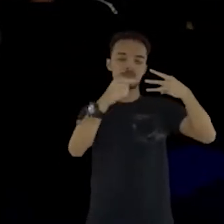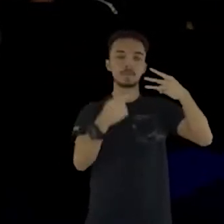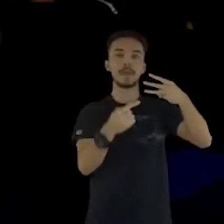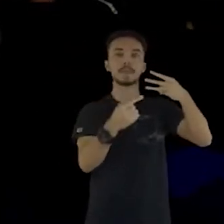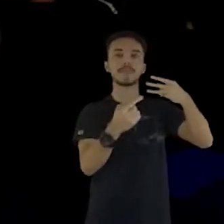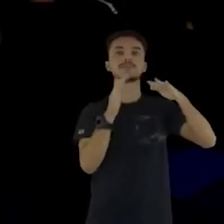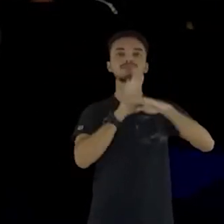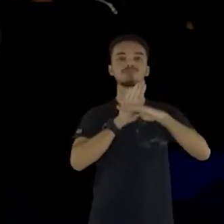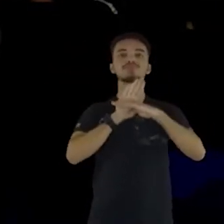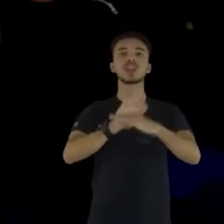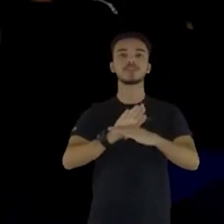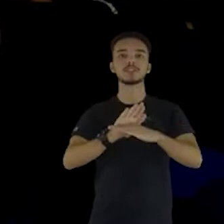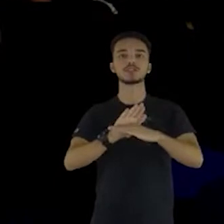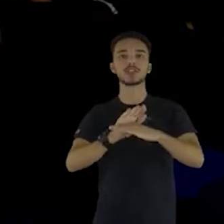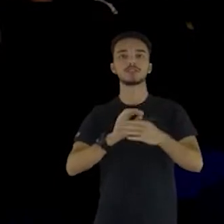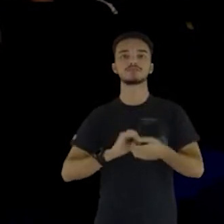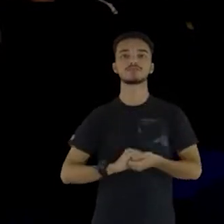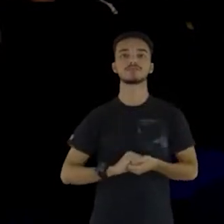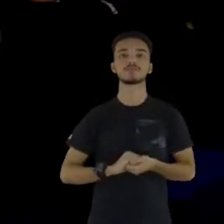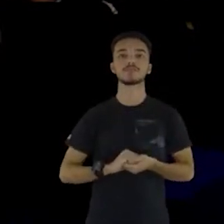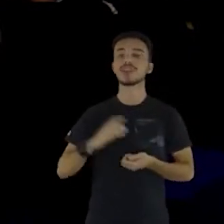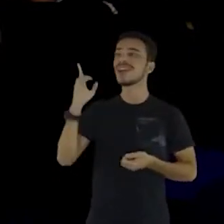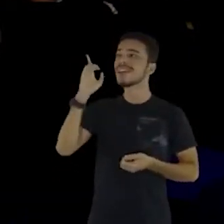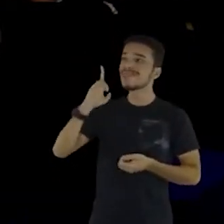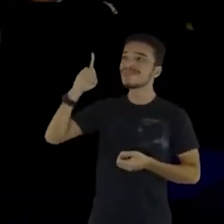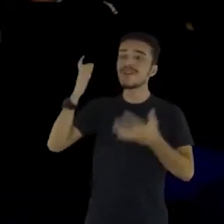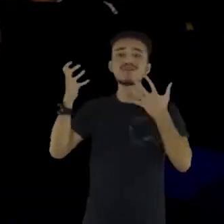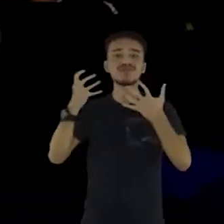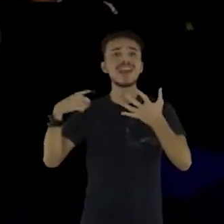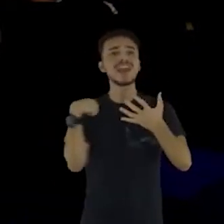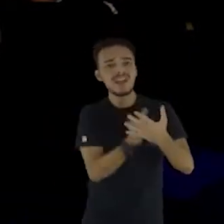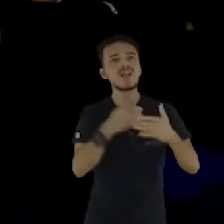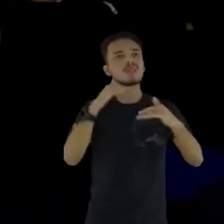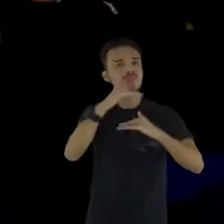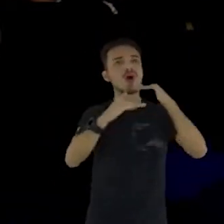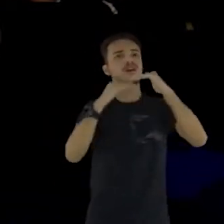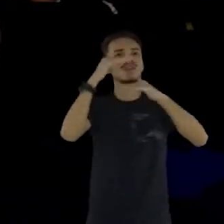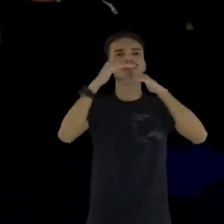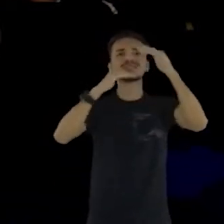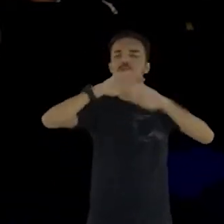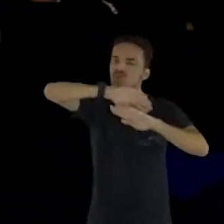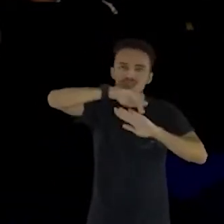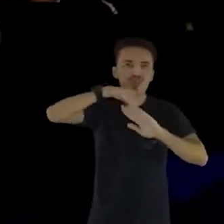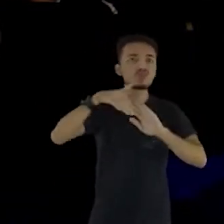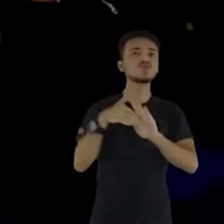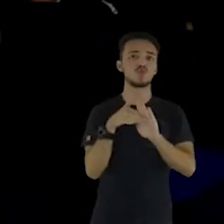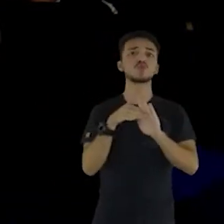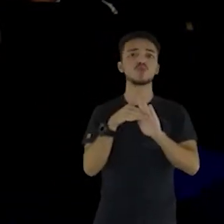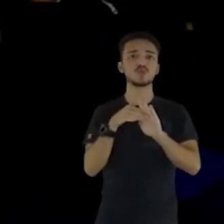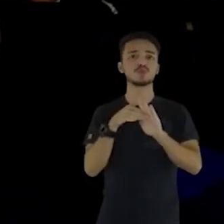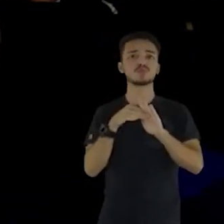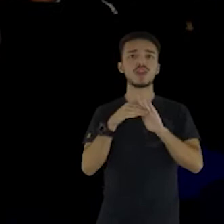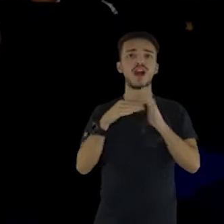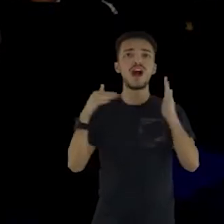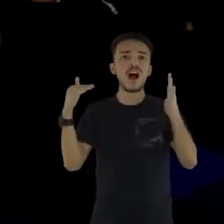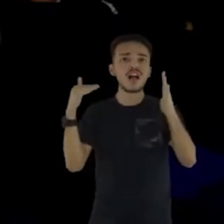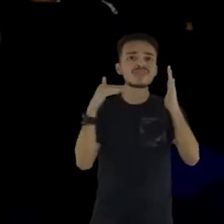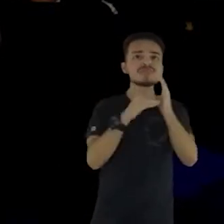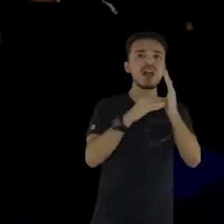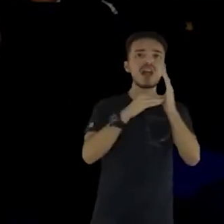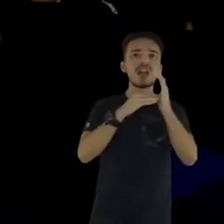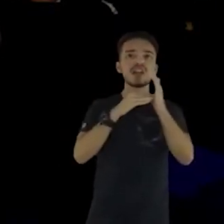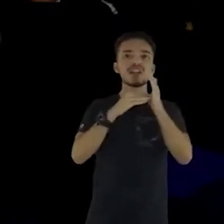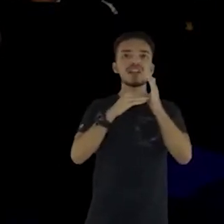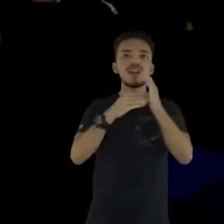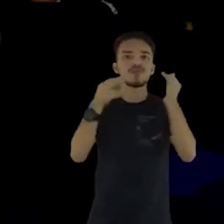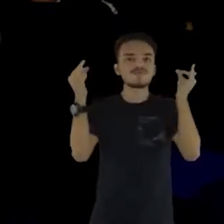Deus quer que a gente cresça em todas as áreas, Deus quer que a gente cresça em tudo, até que a gente chegue à plenitude